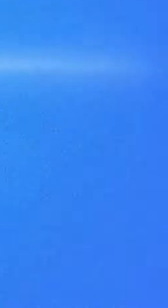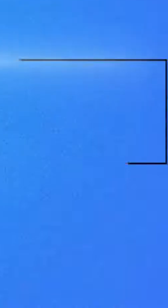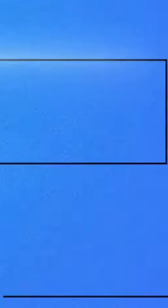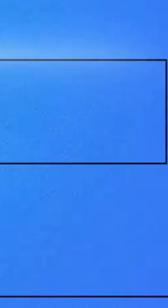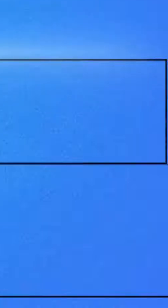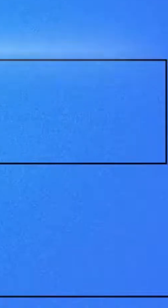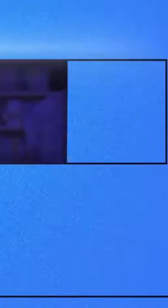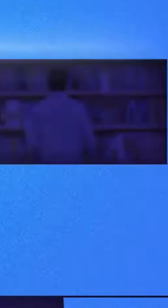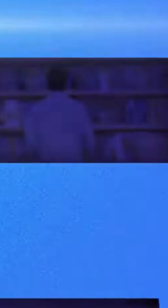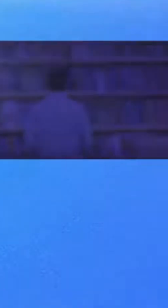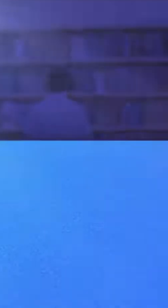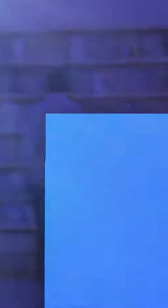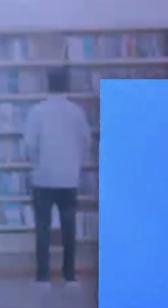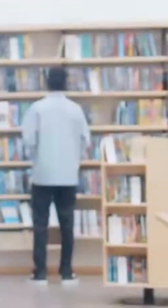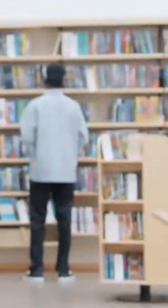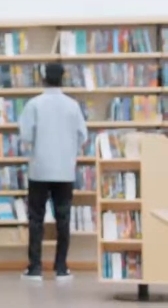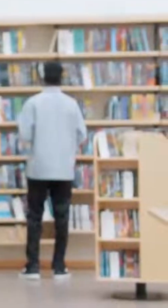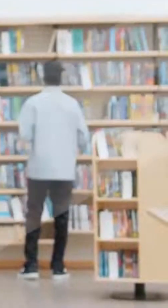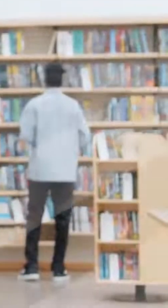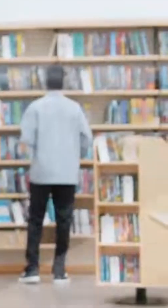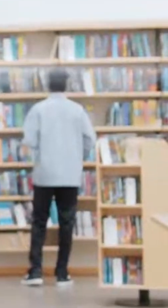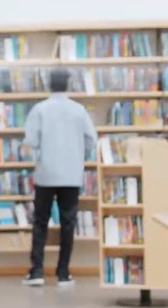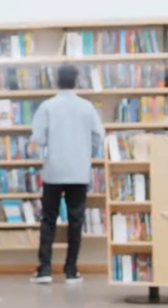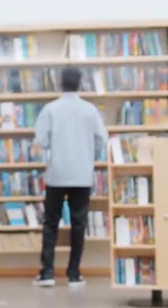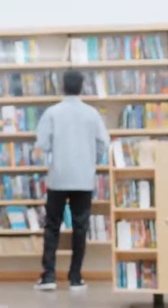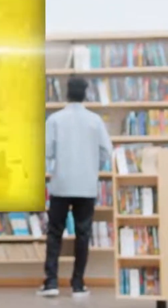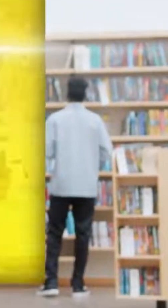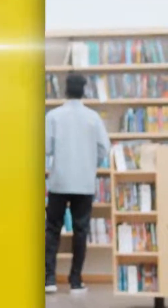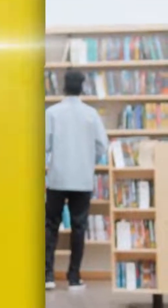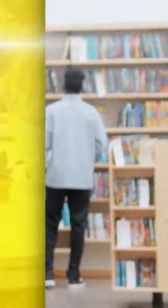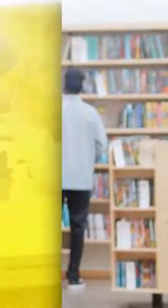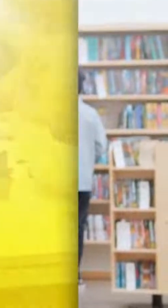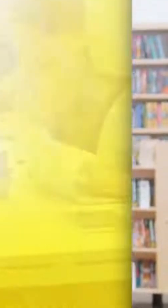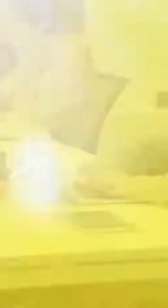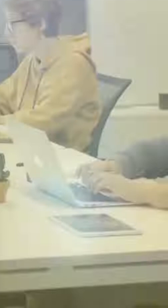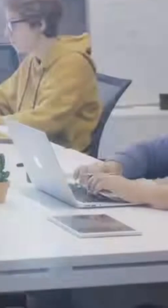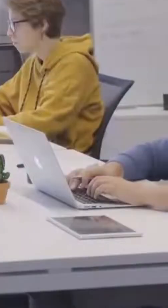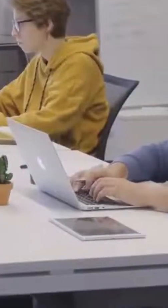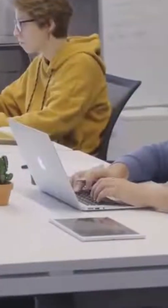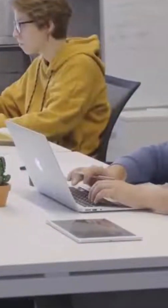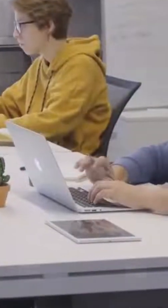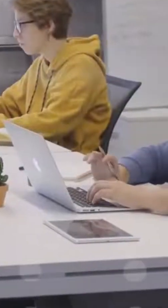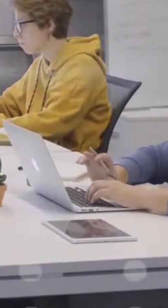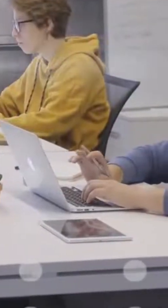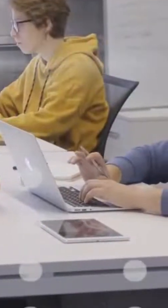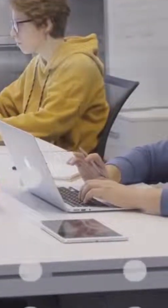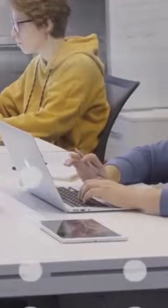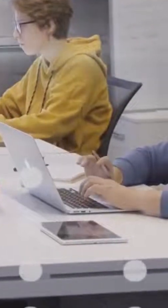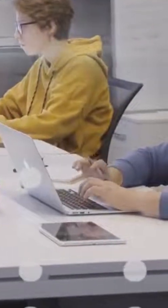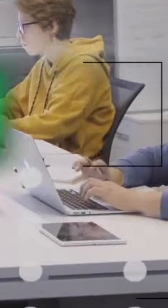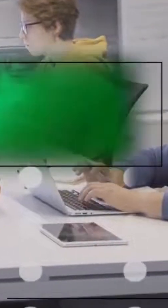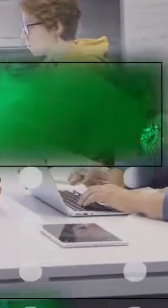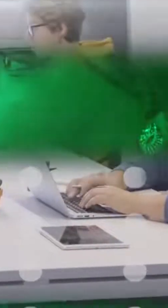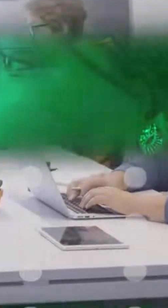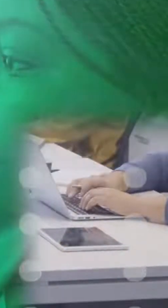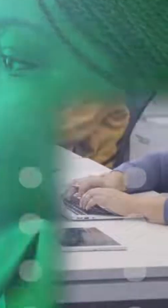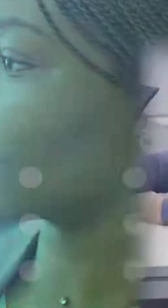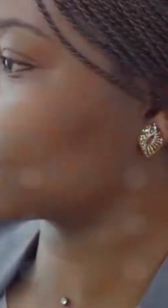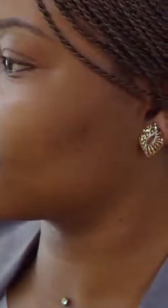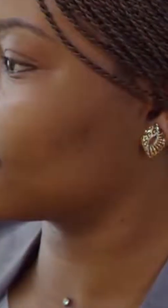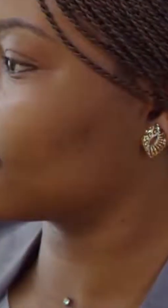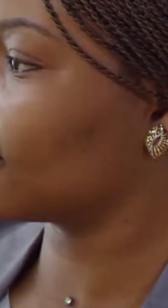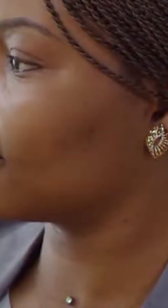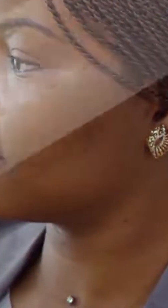Vinheta de abertura. Várias pessoas na biblioteca, escritório com algumas pessoas trabalhando em computadores, mulher escrevendo